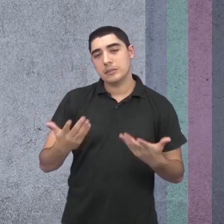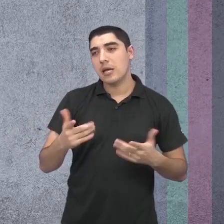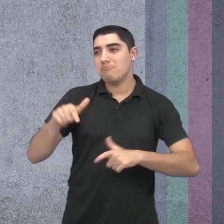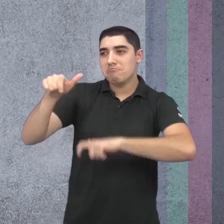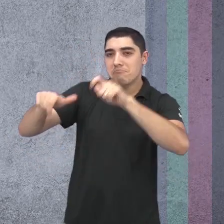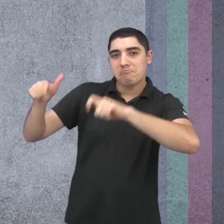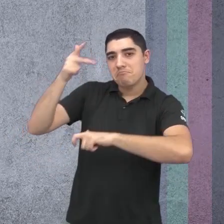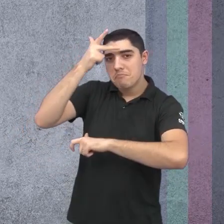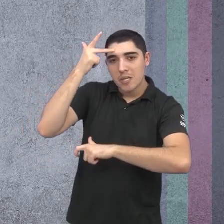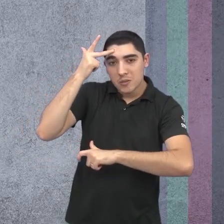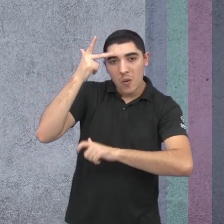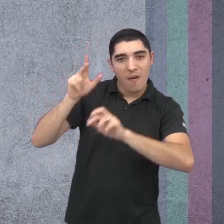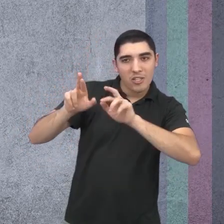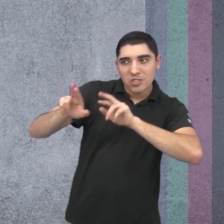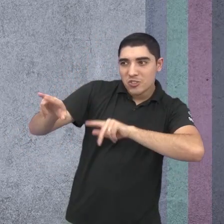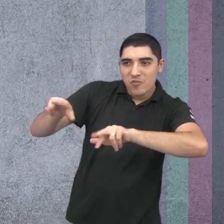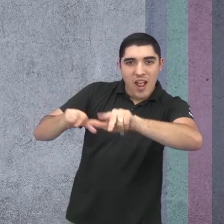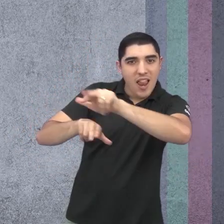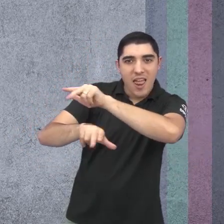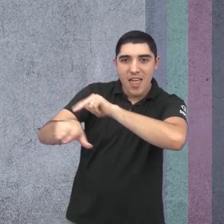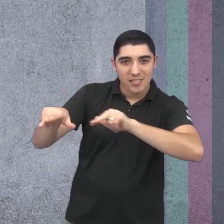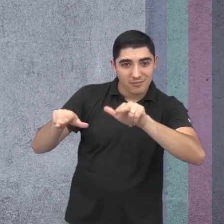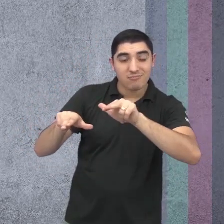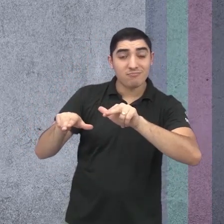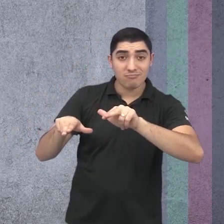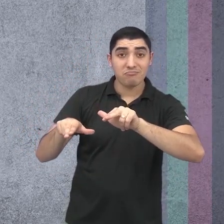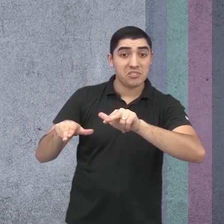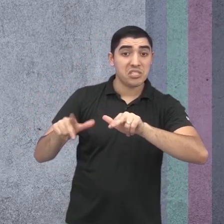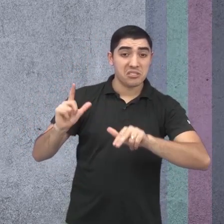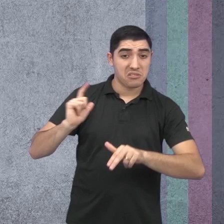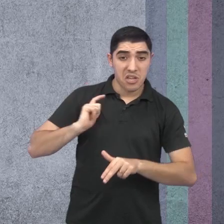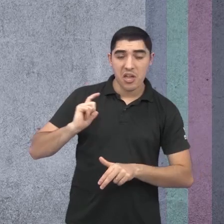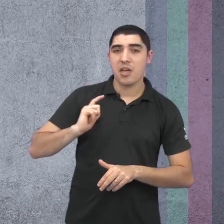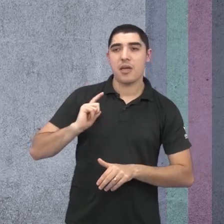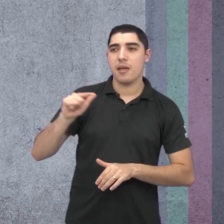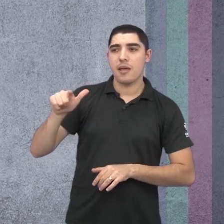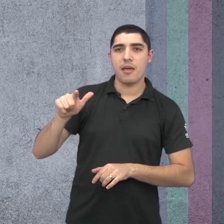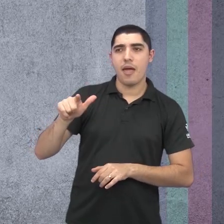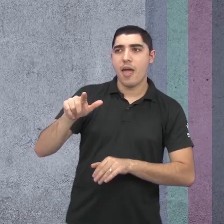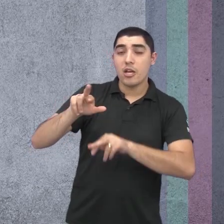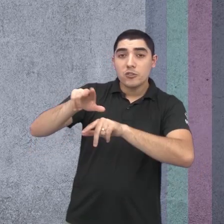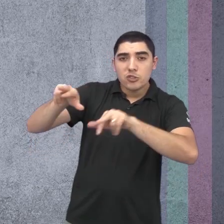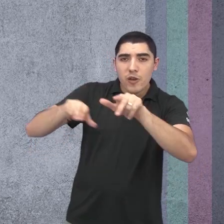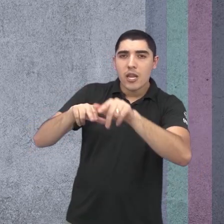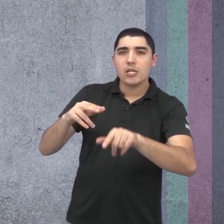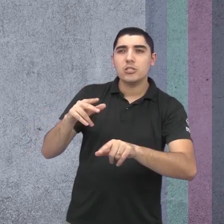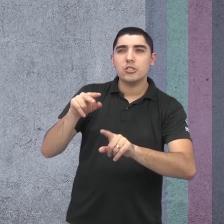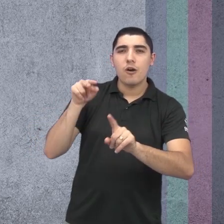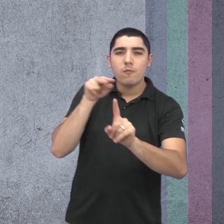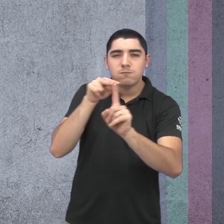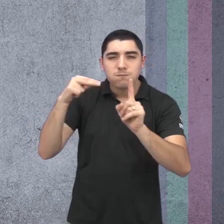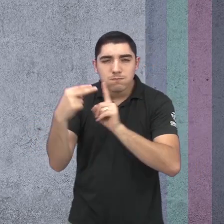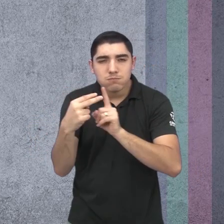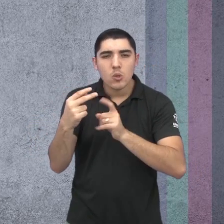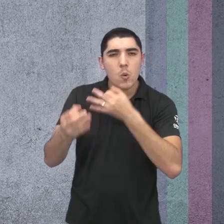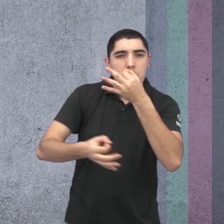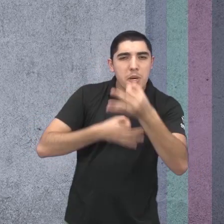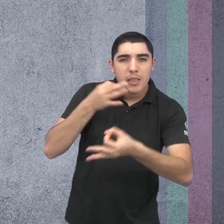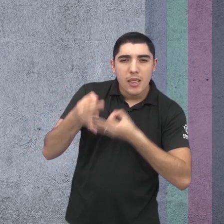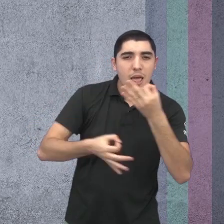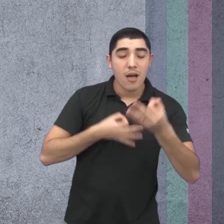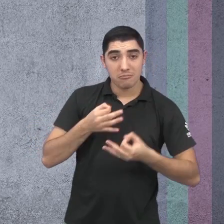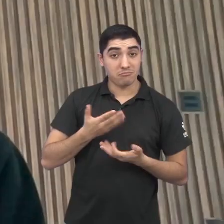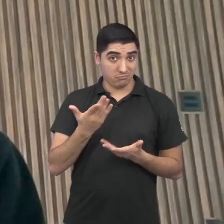diferentes e formas diferentes de ver as coisas, né? E a gente consegue ver